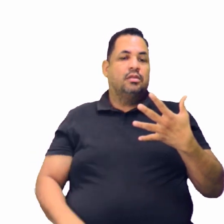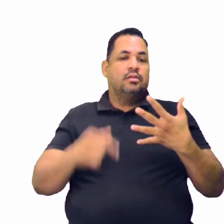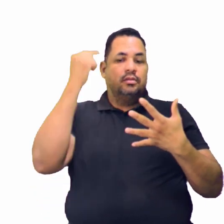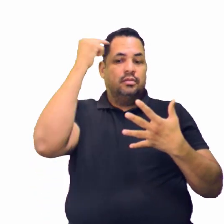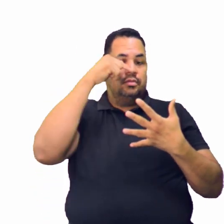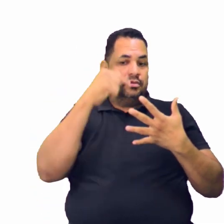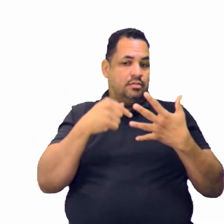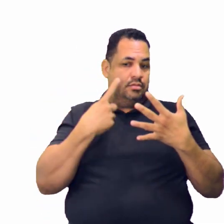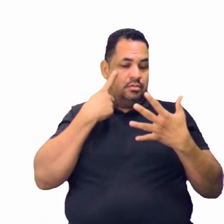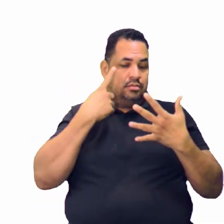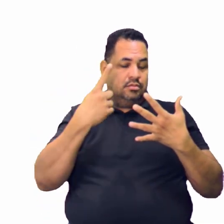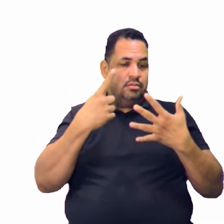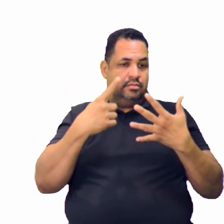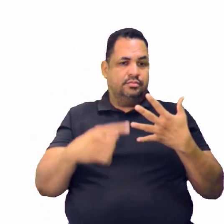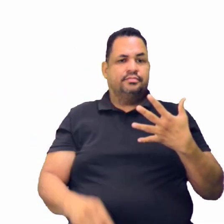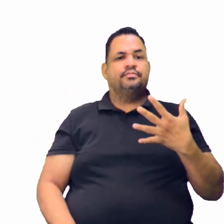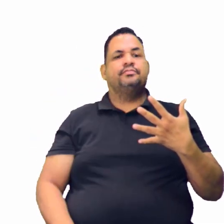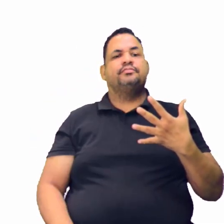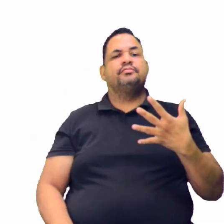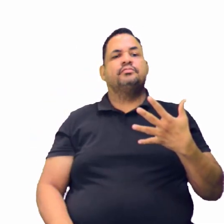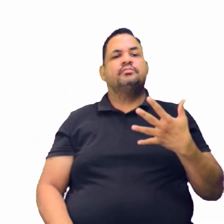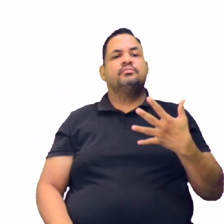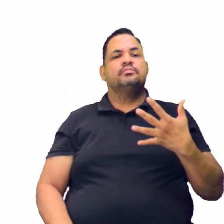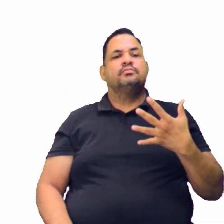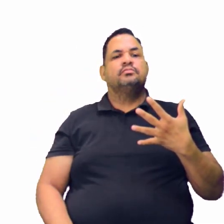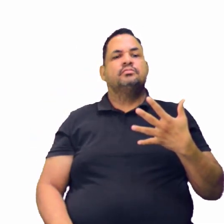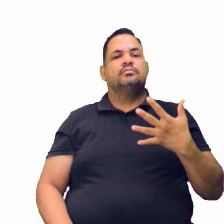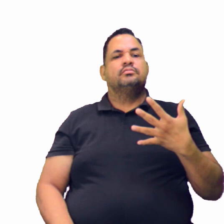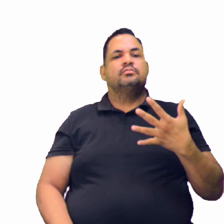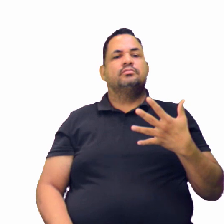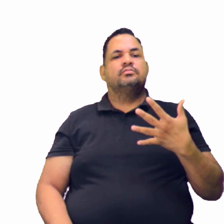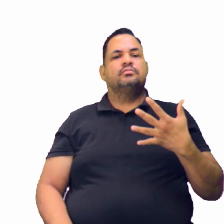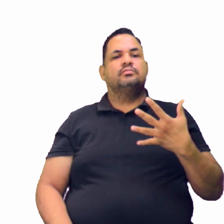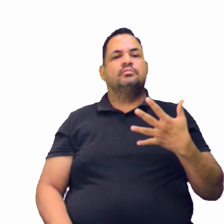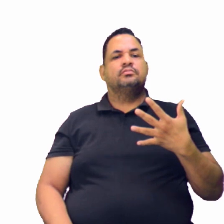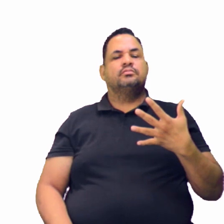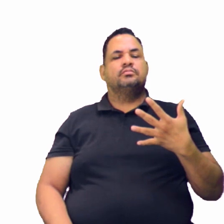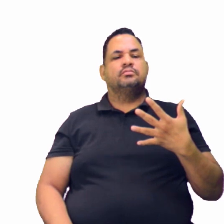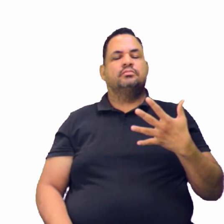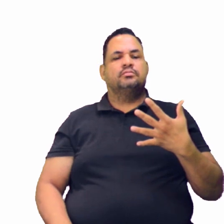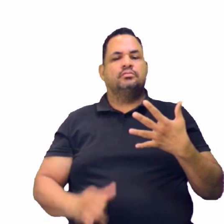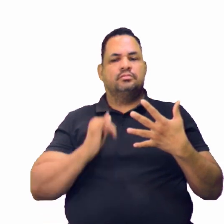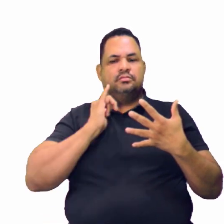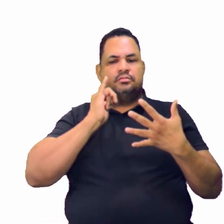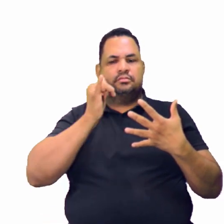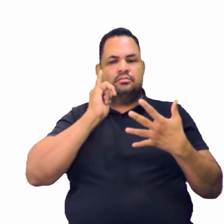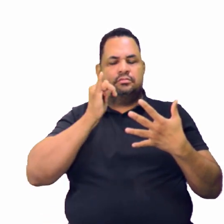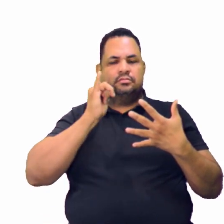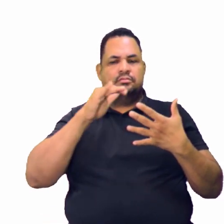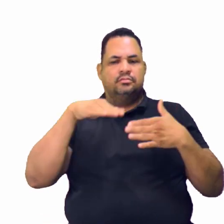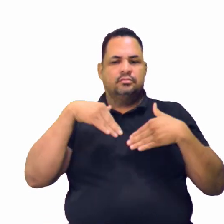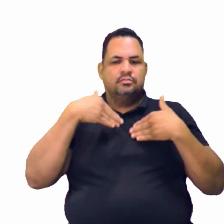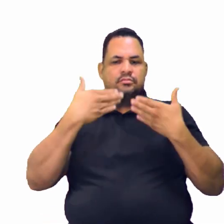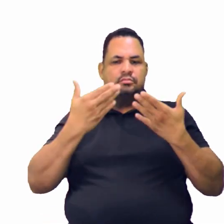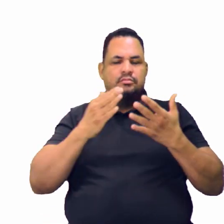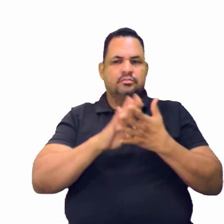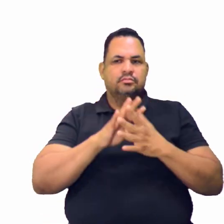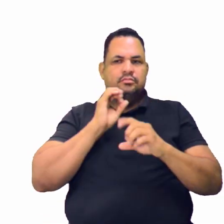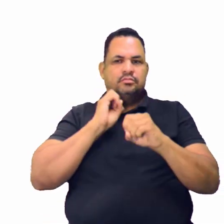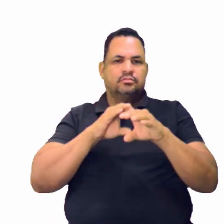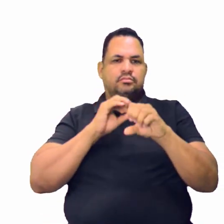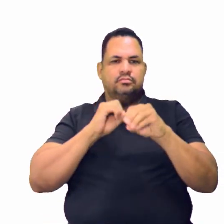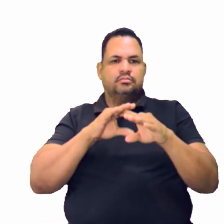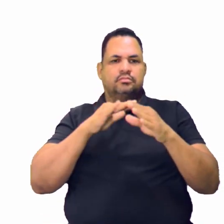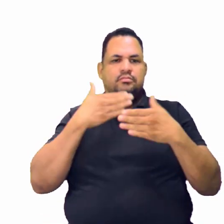Presta atenção que lá, a gente fala, quando fala de uma narrativa que acaba com